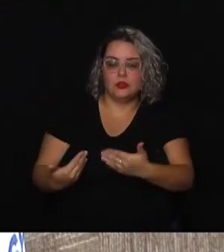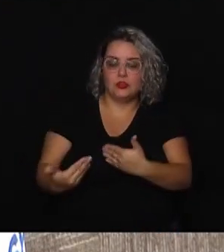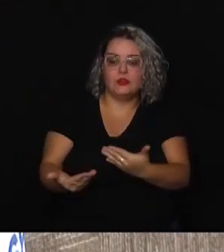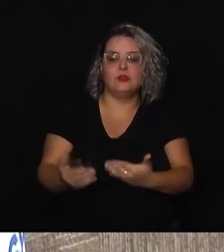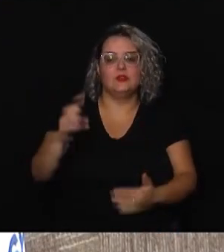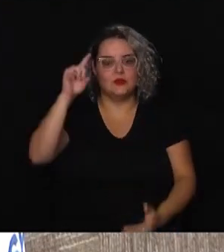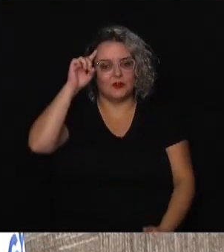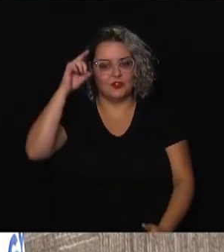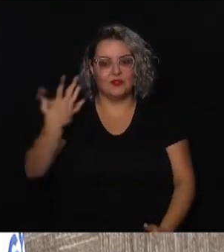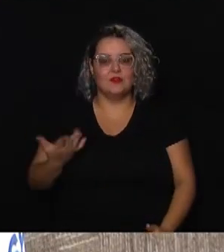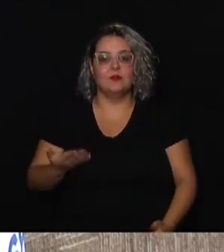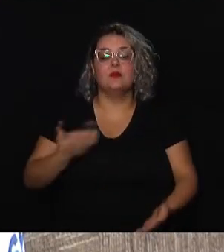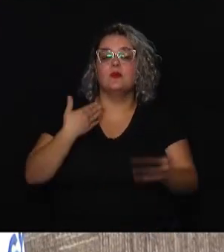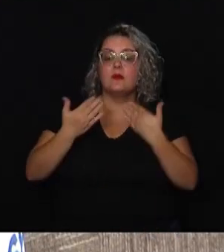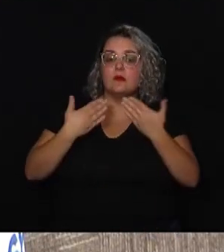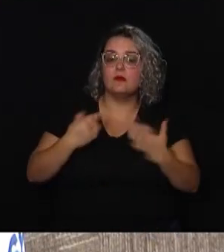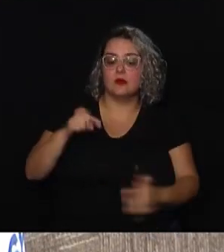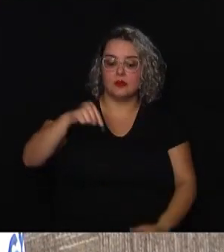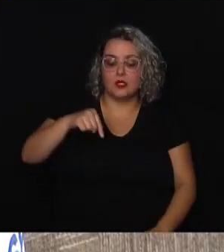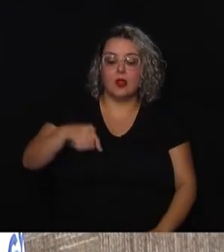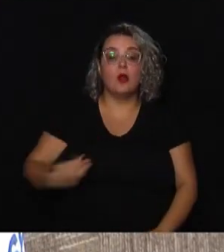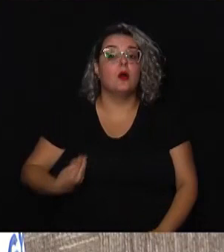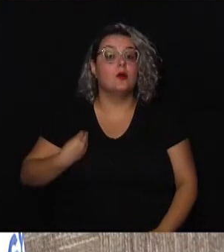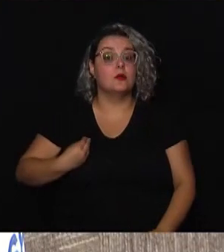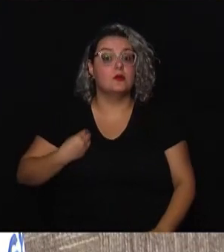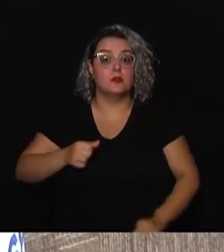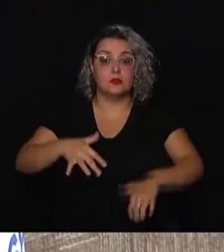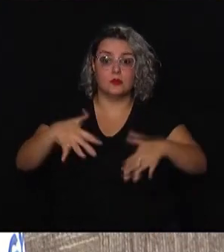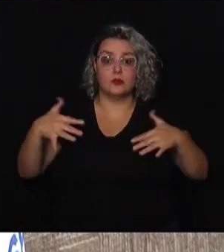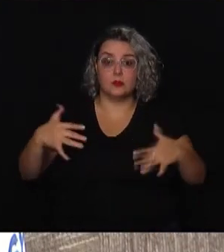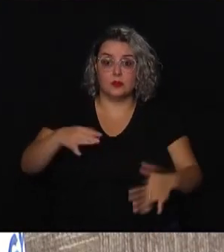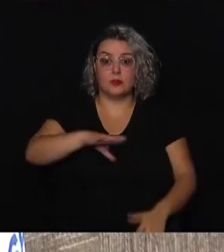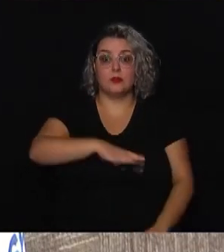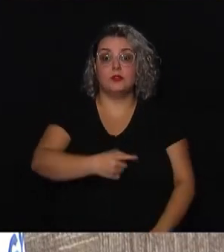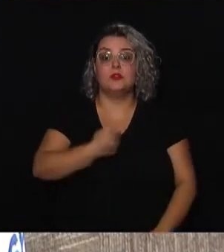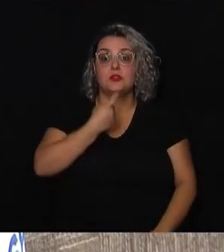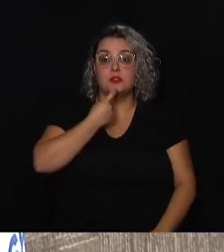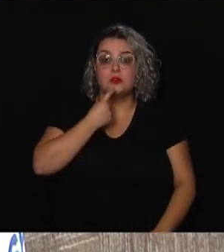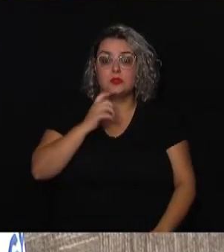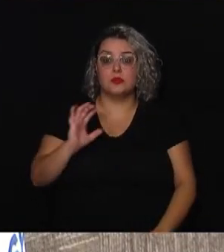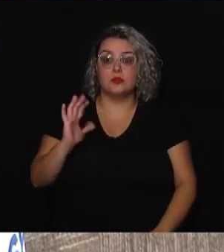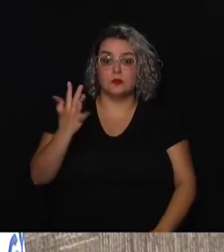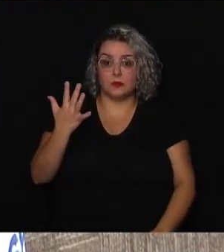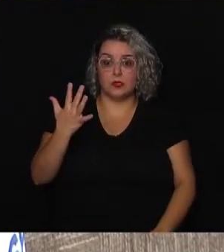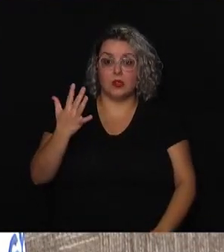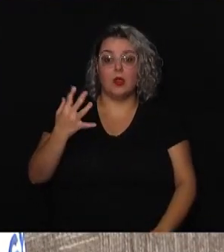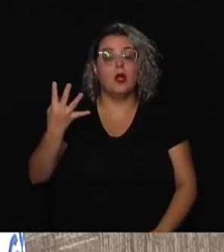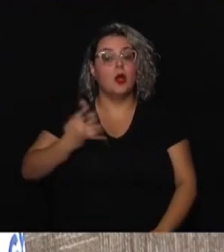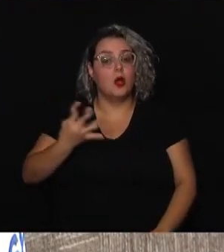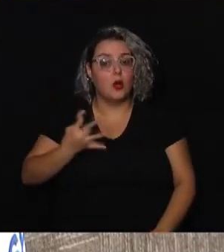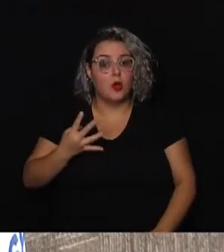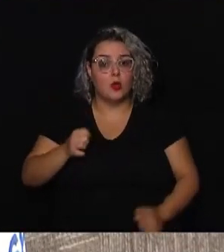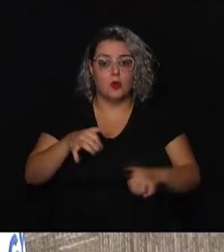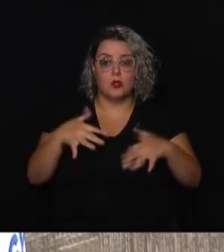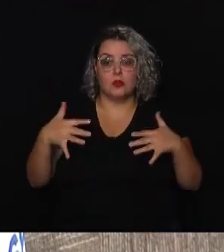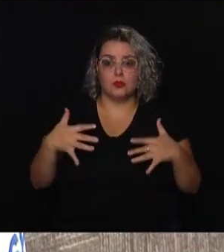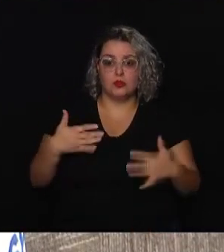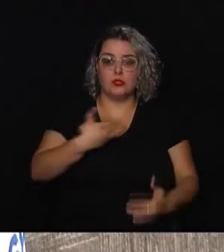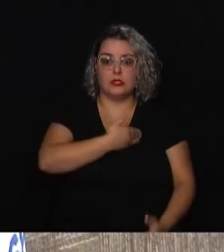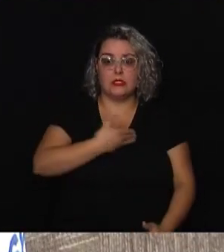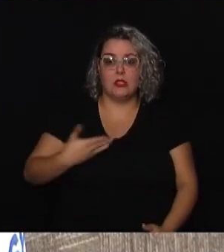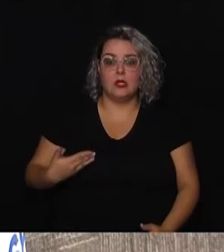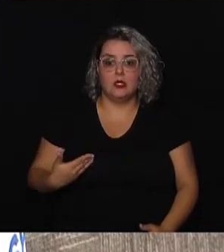dia. Eu falo ao vivo aqui do plenário da Câmara de Campinas, onde vai acontecer a quarta audiência pública, que vai